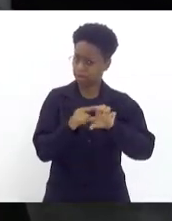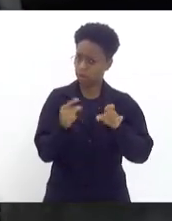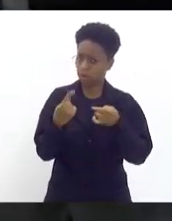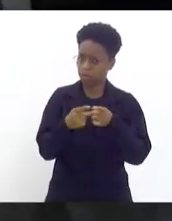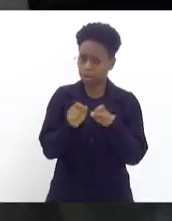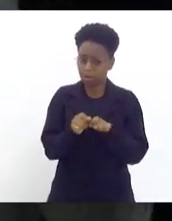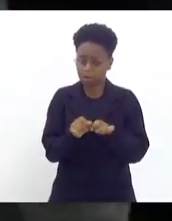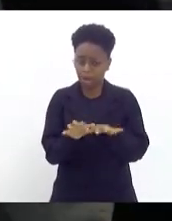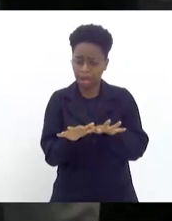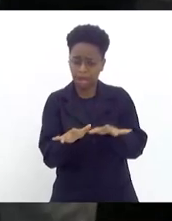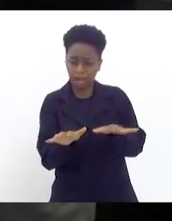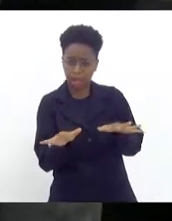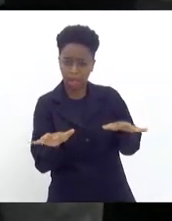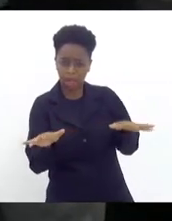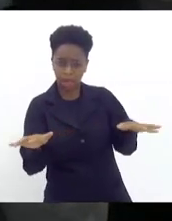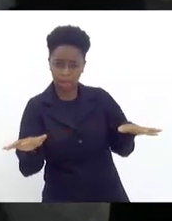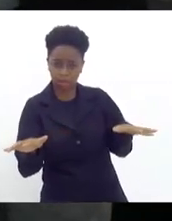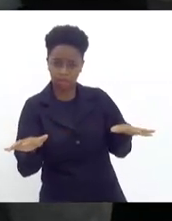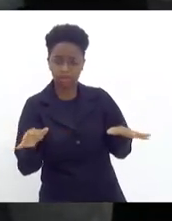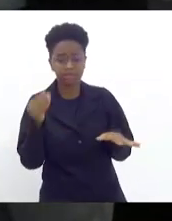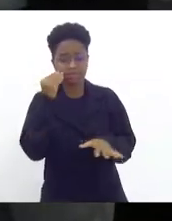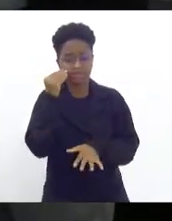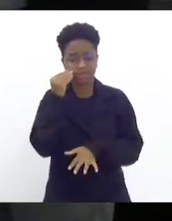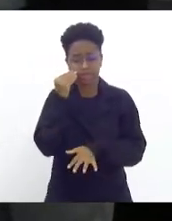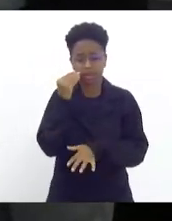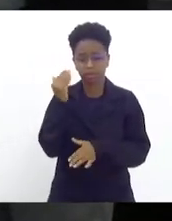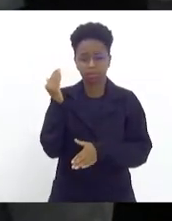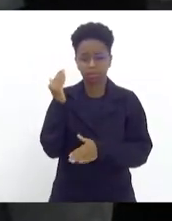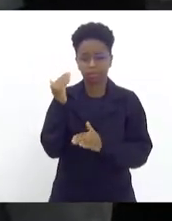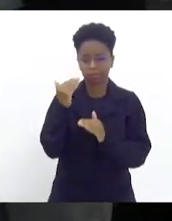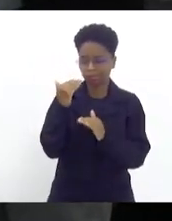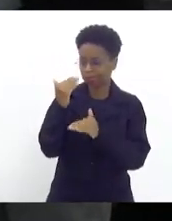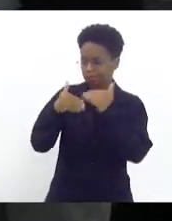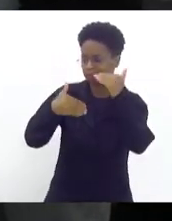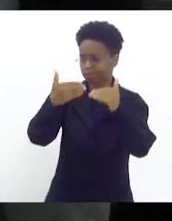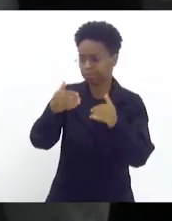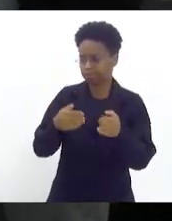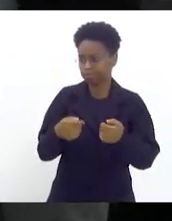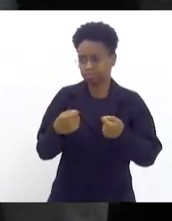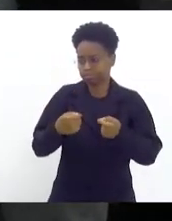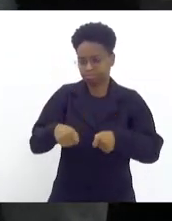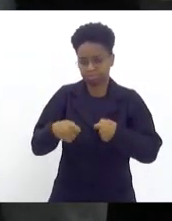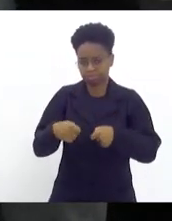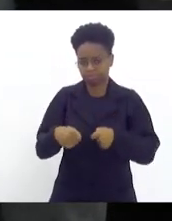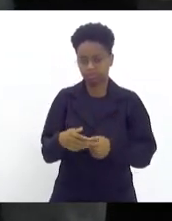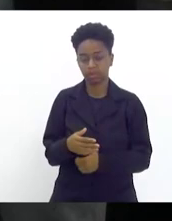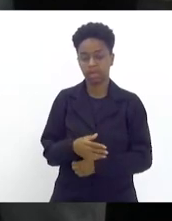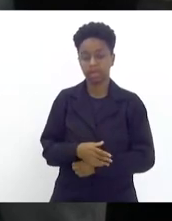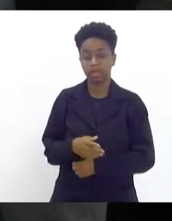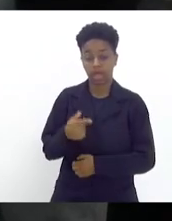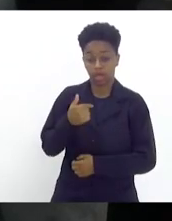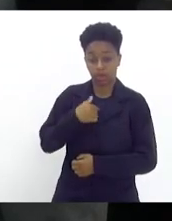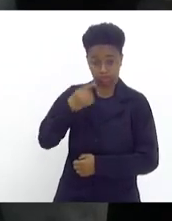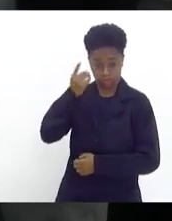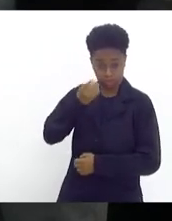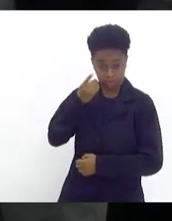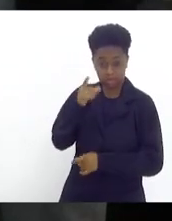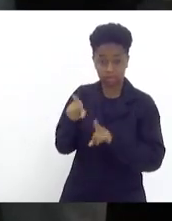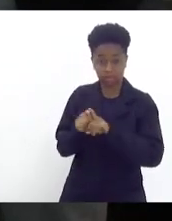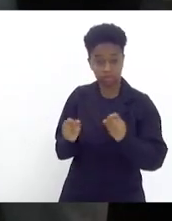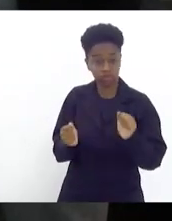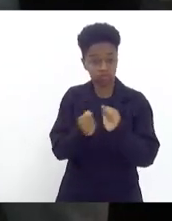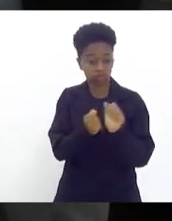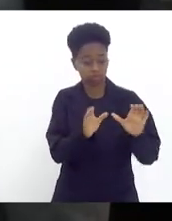para poder né suprir a sua necessidade enquanto parlamentar enquanto o presidente da Comissão de combate à pirataria junto